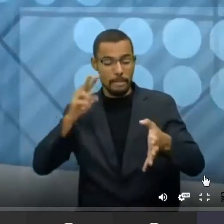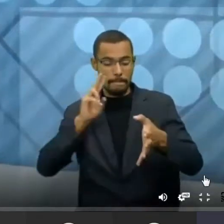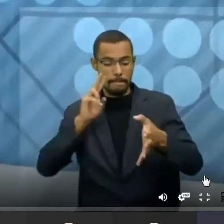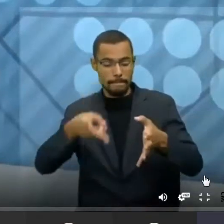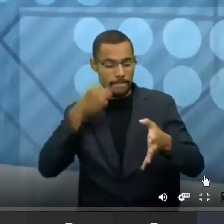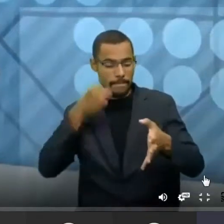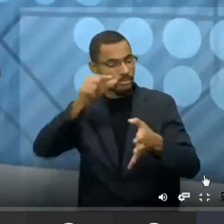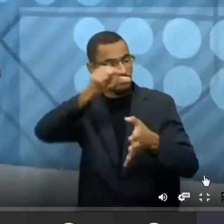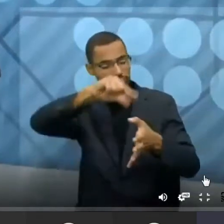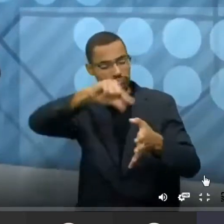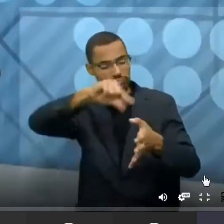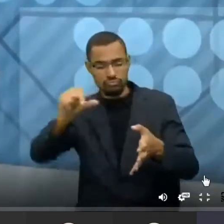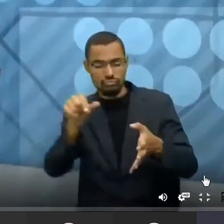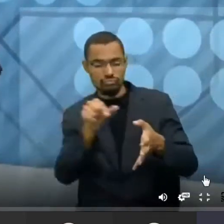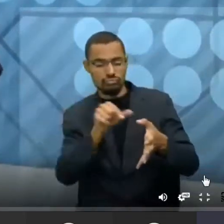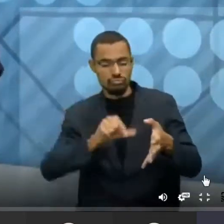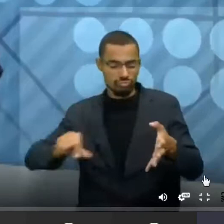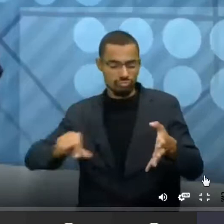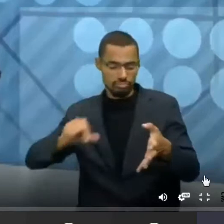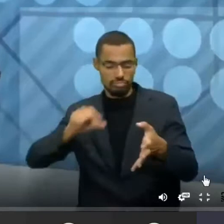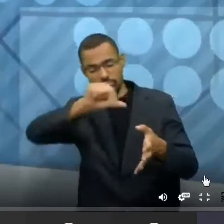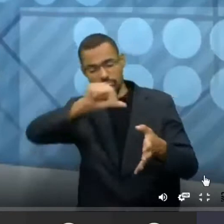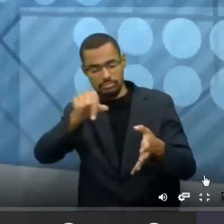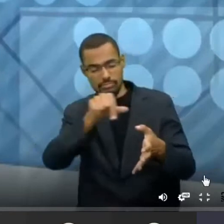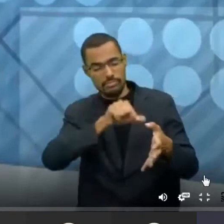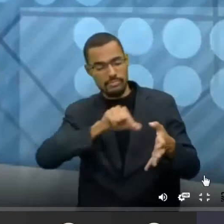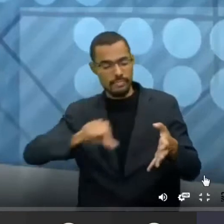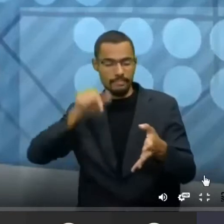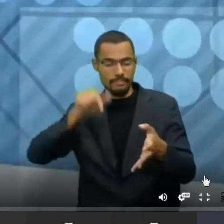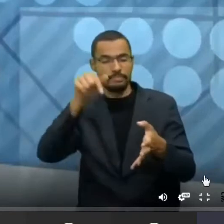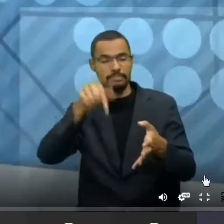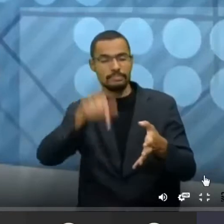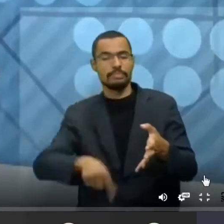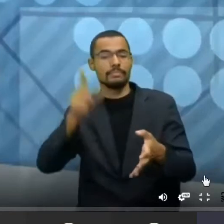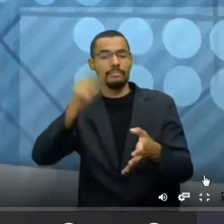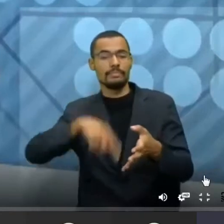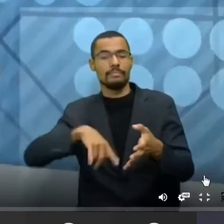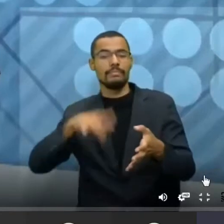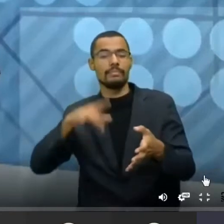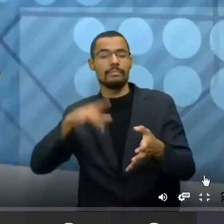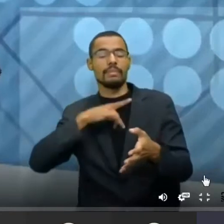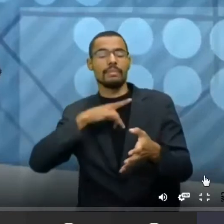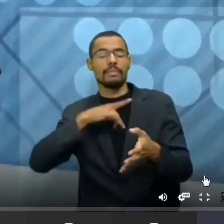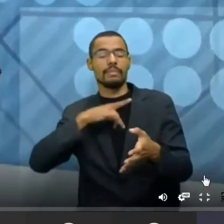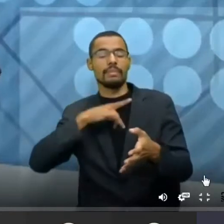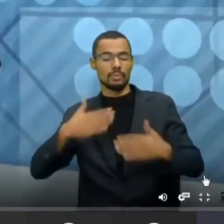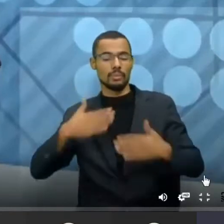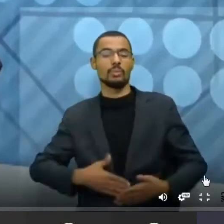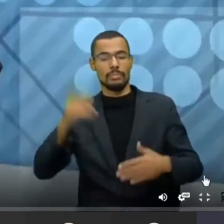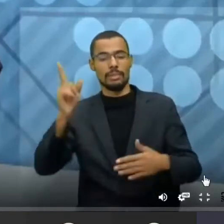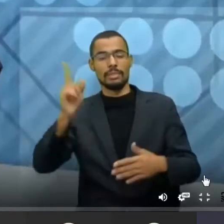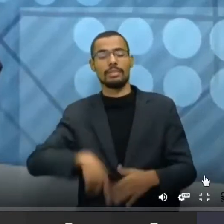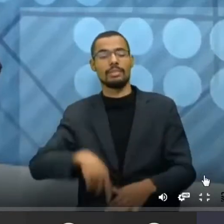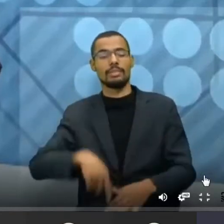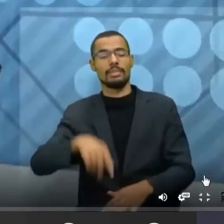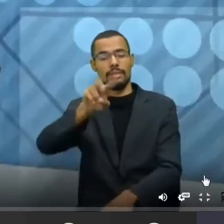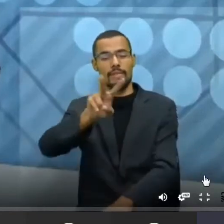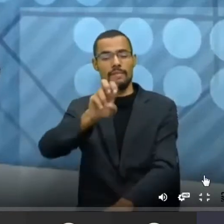ver um círculo, né, desse tubo. Então, na região mais externa, nós temos a